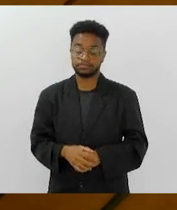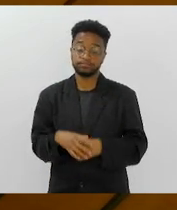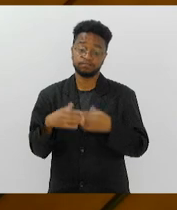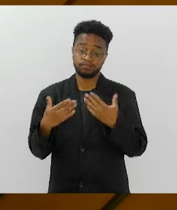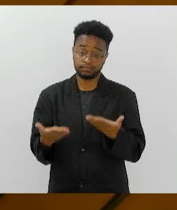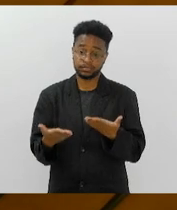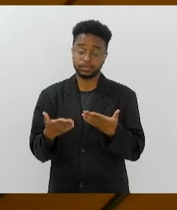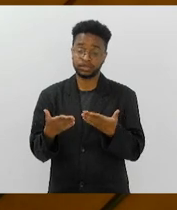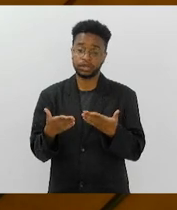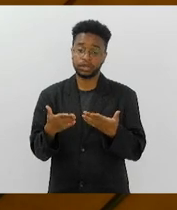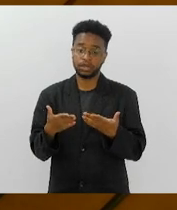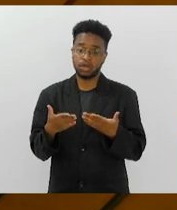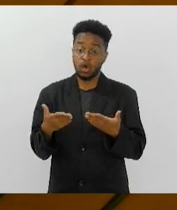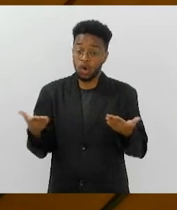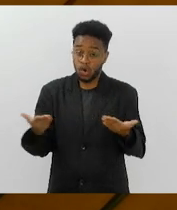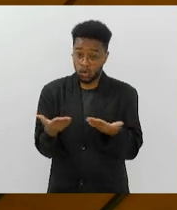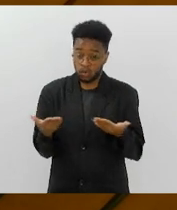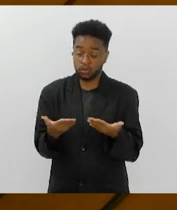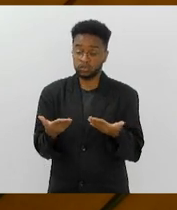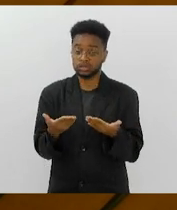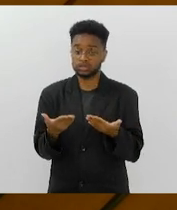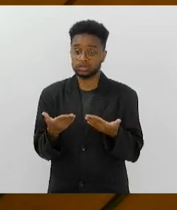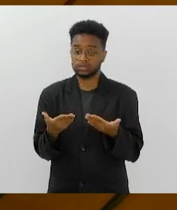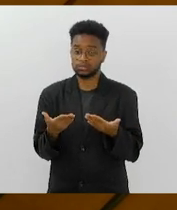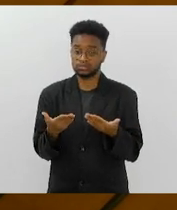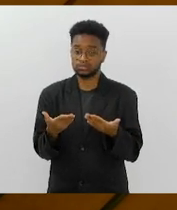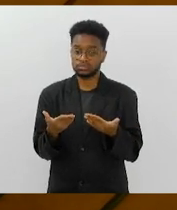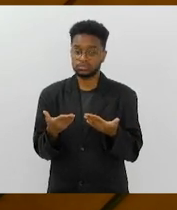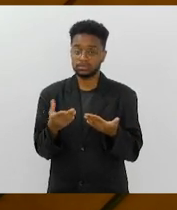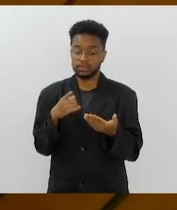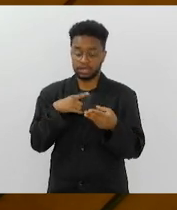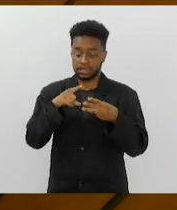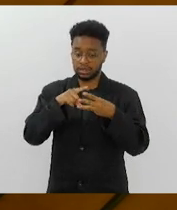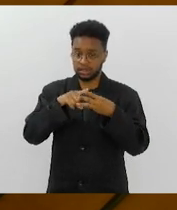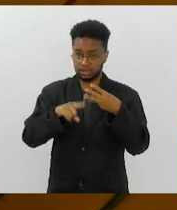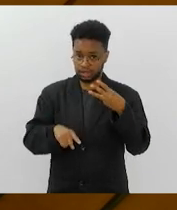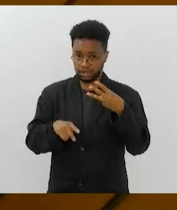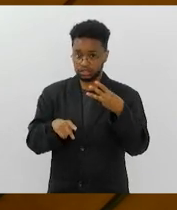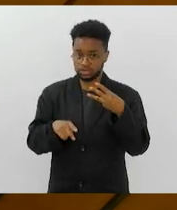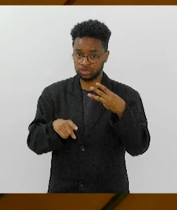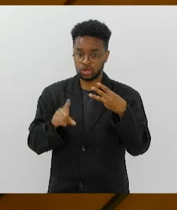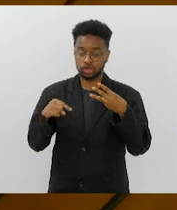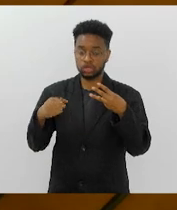estaríamos hoje, estamos hoje com três casos evitados,